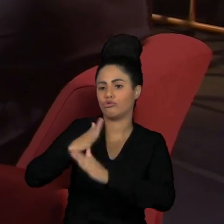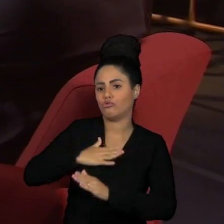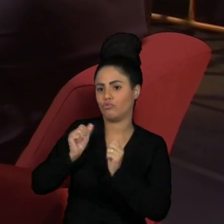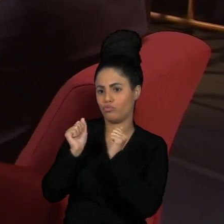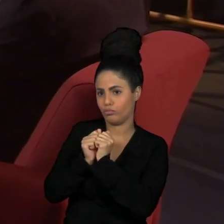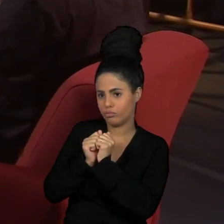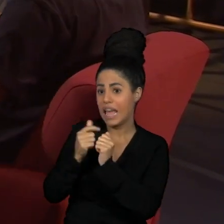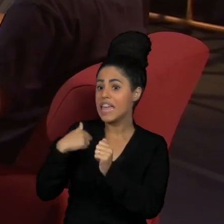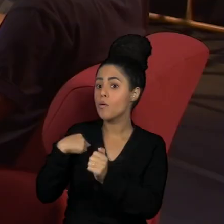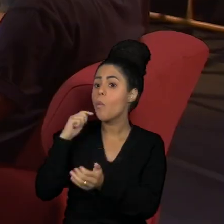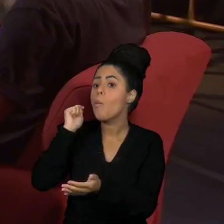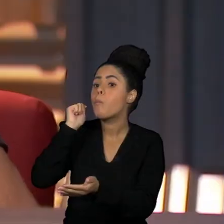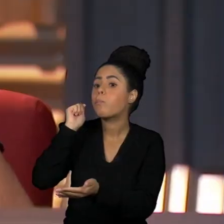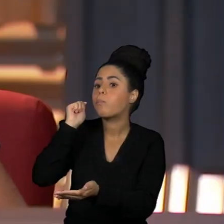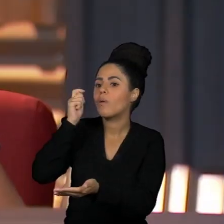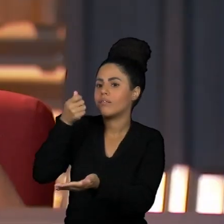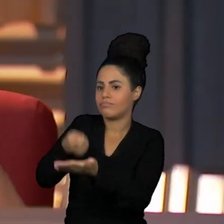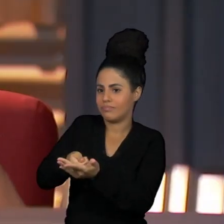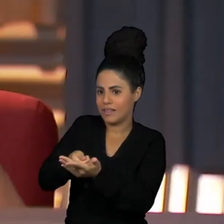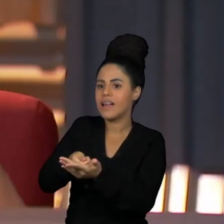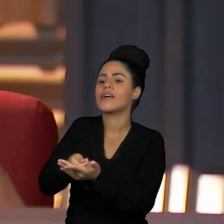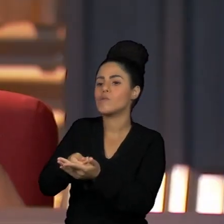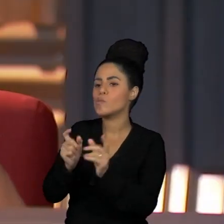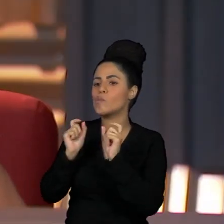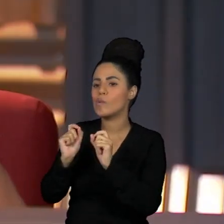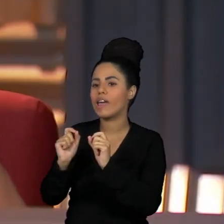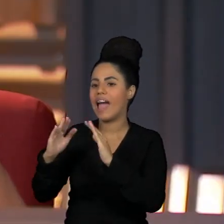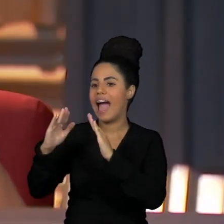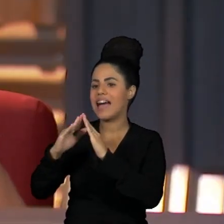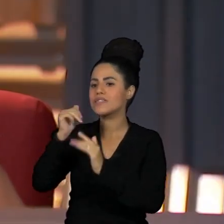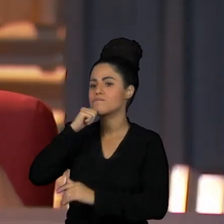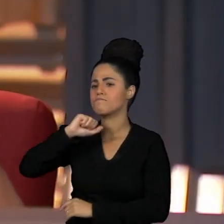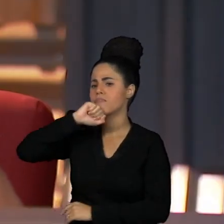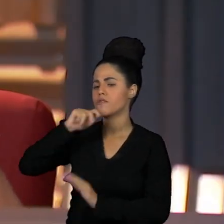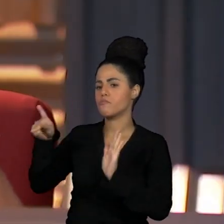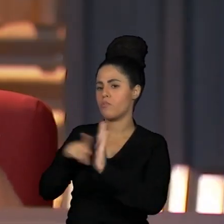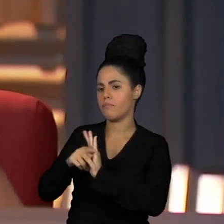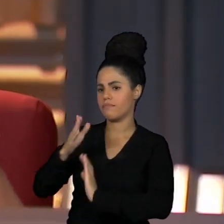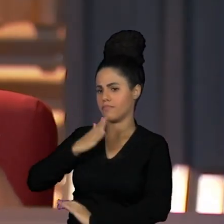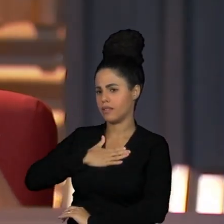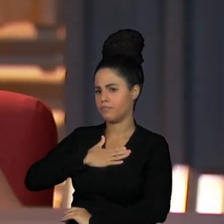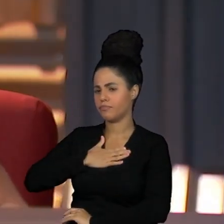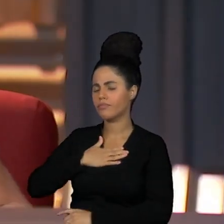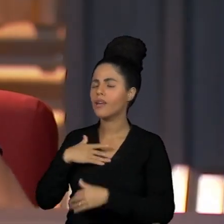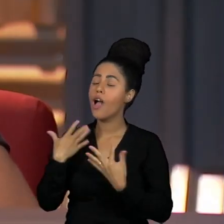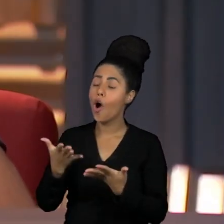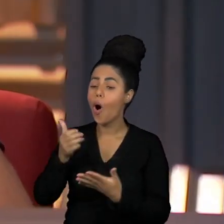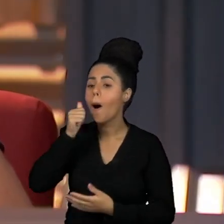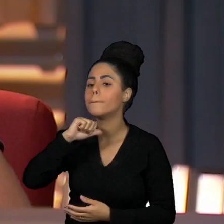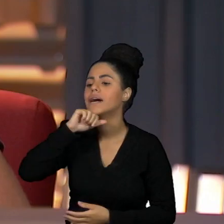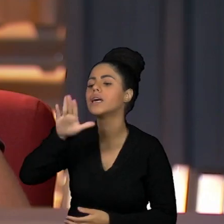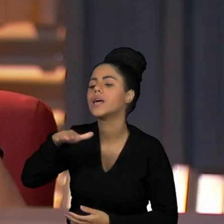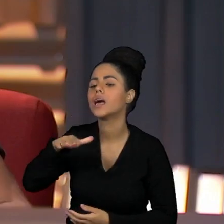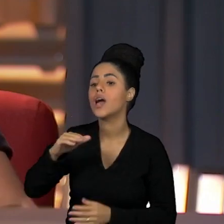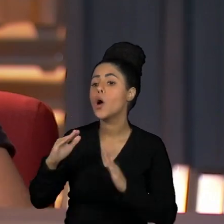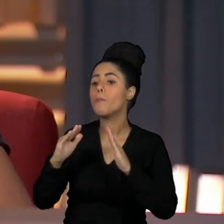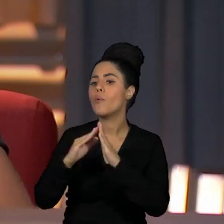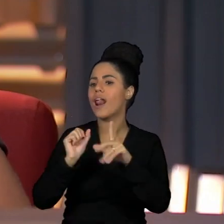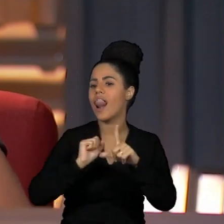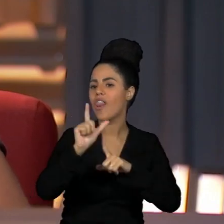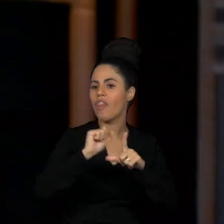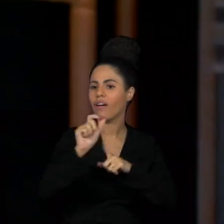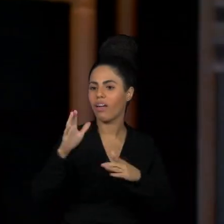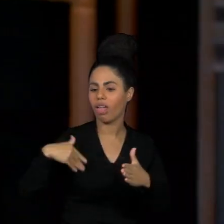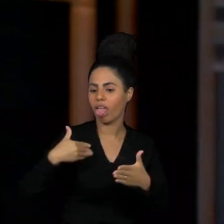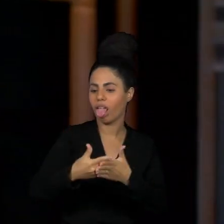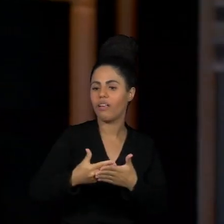casa para minha mãe. Né? Se Deus quiser, entrega no final do ano que vem. Não tem como eu chegar para minha mãe e falar, mãe, vamos morar de aluguel pro Mas eu resto vou da te vida.